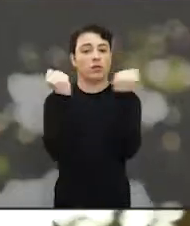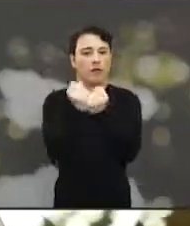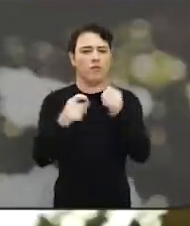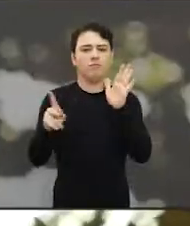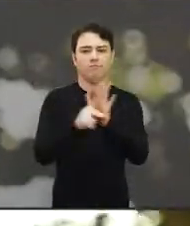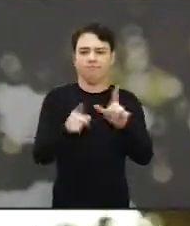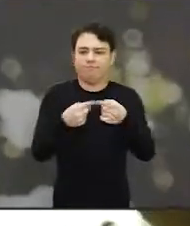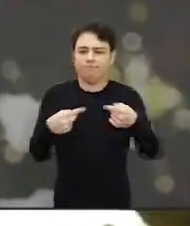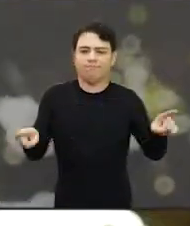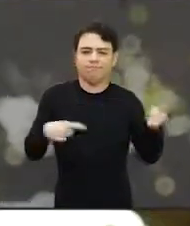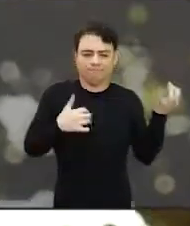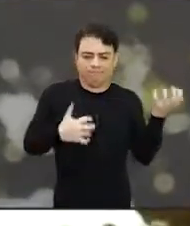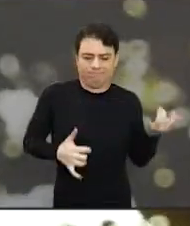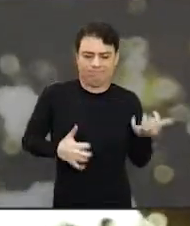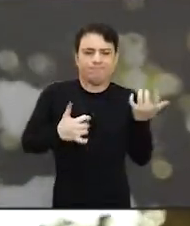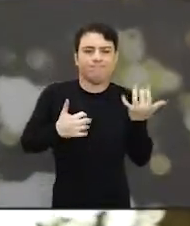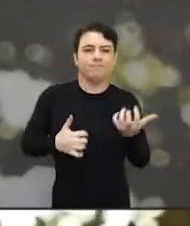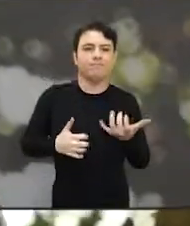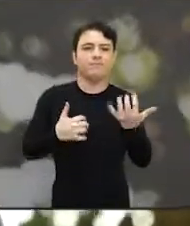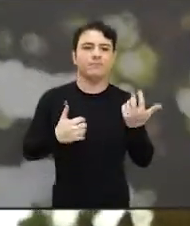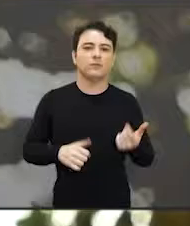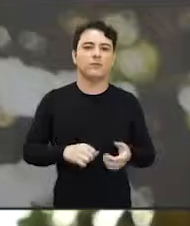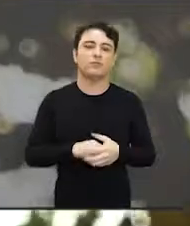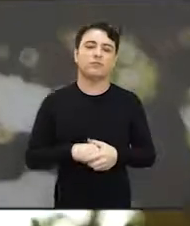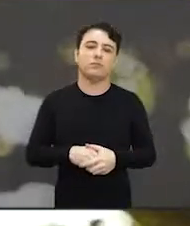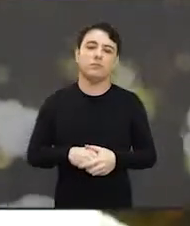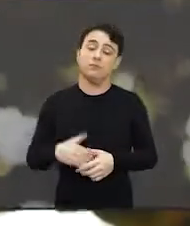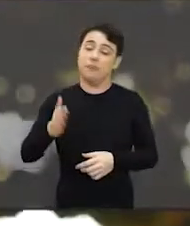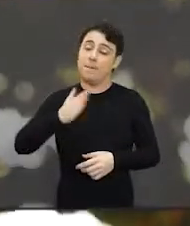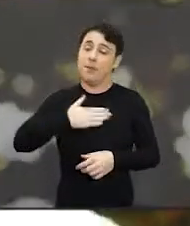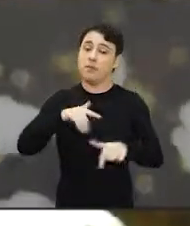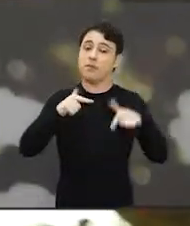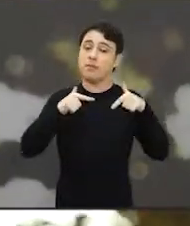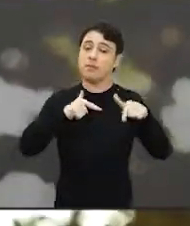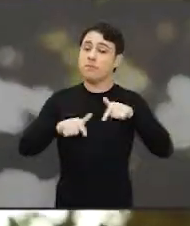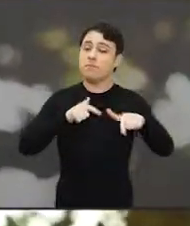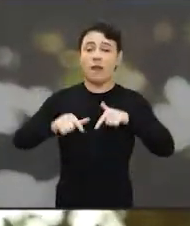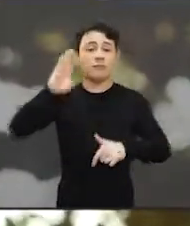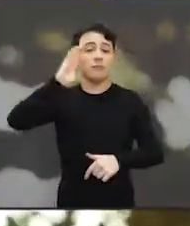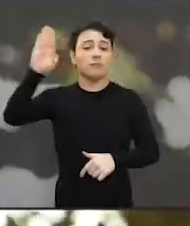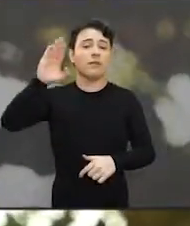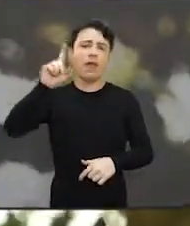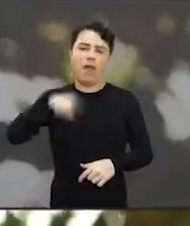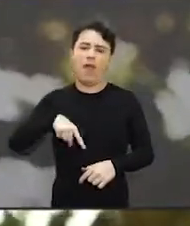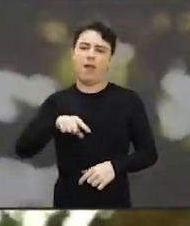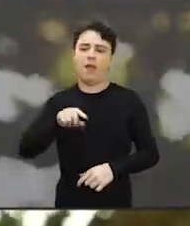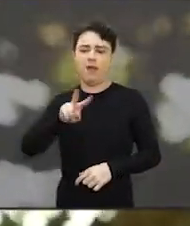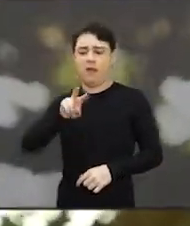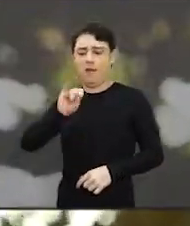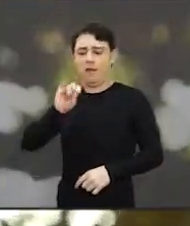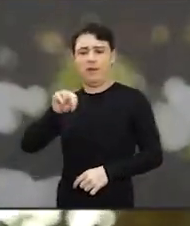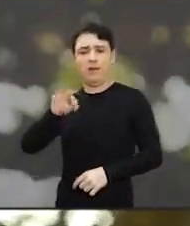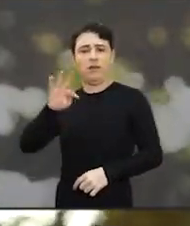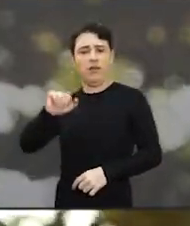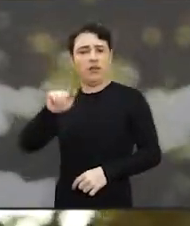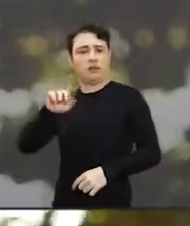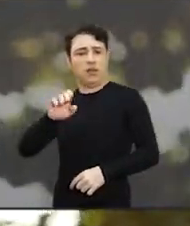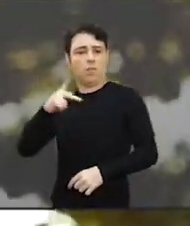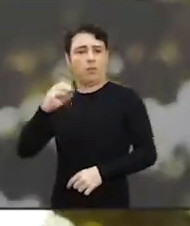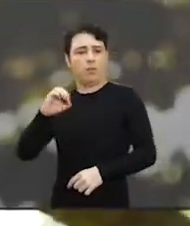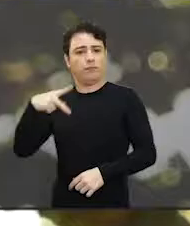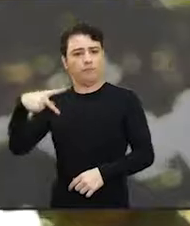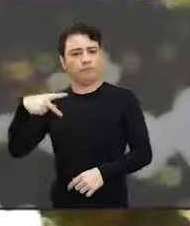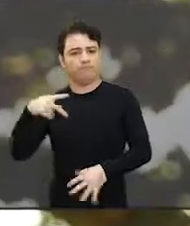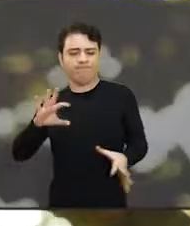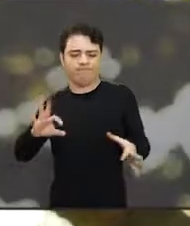para música instrumental, voltados para guitarra, para o guitarrista. Mas o meu principal trabalho hoje eu acho que é o Vintage Pop, que é um